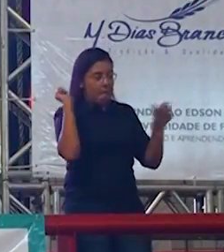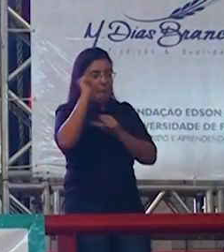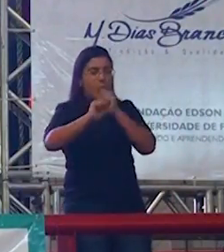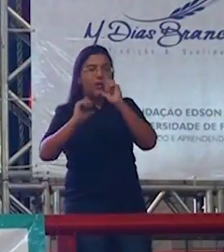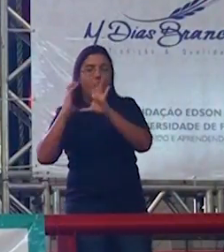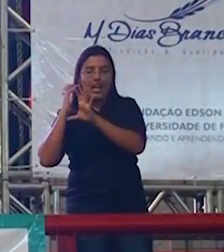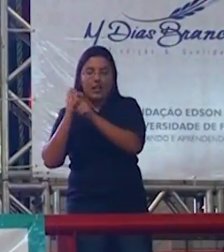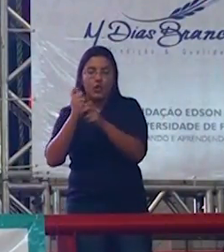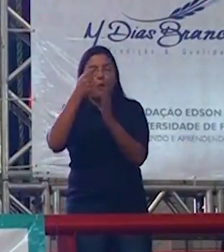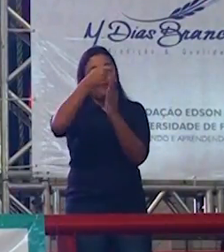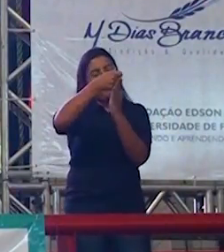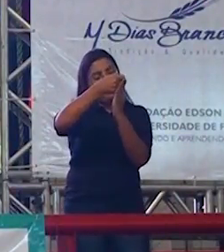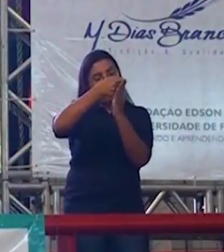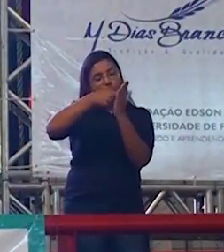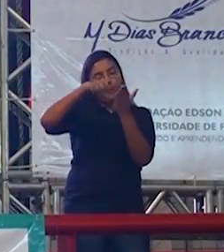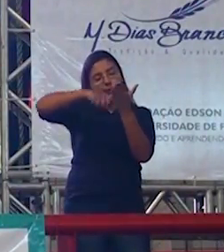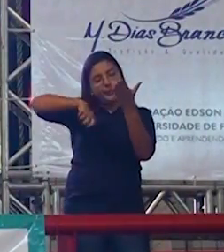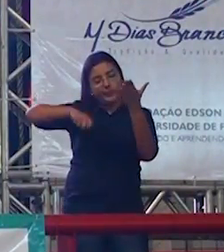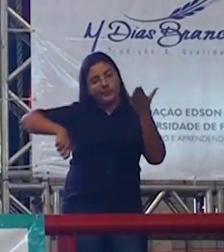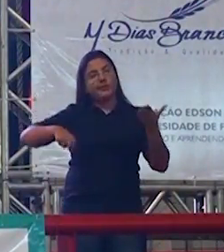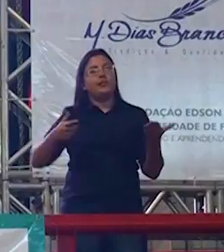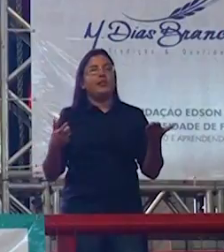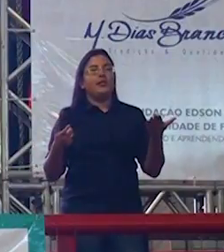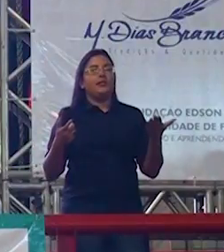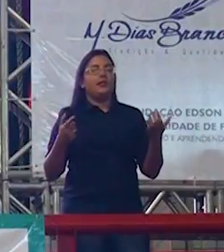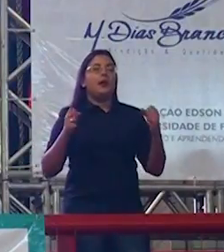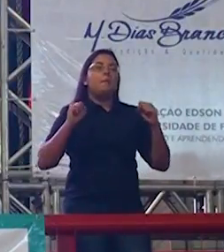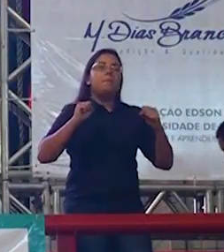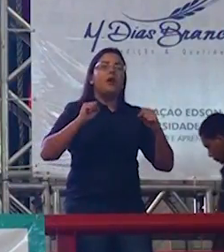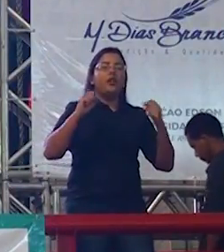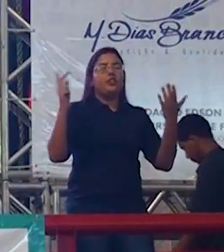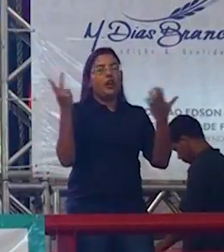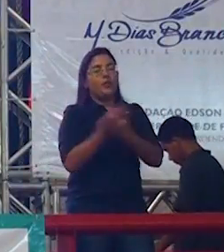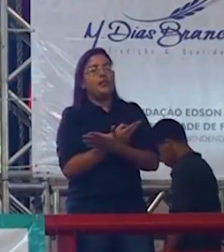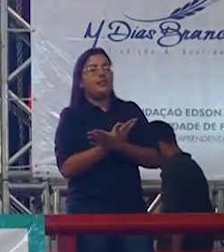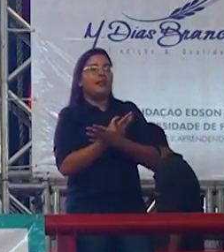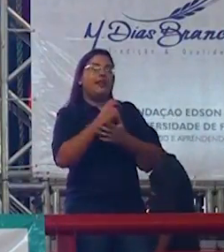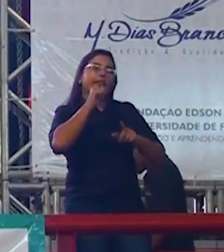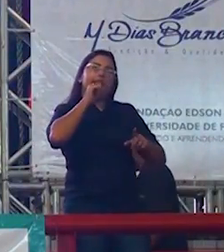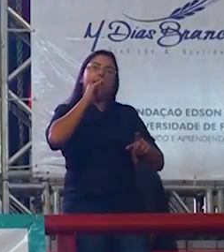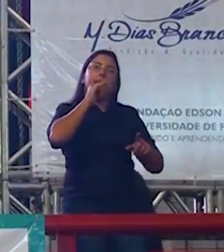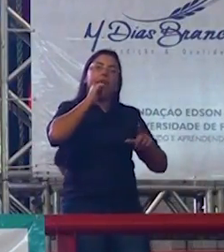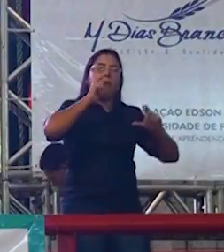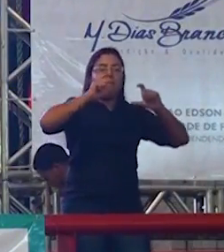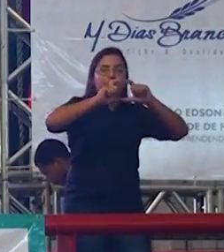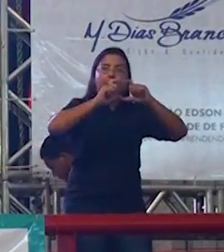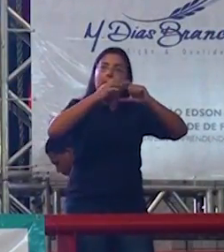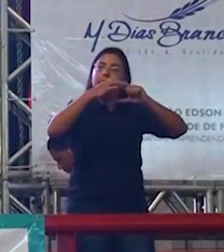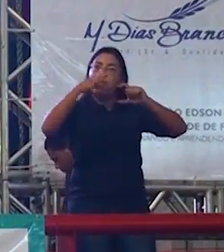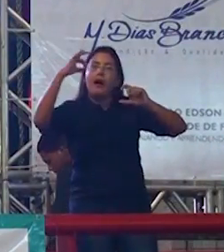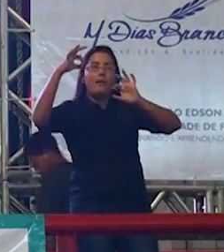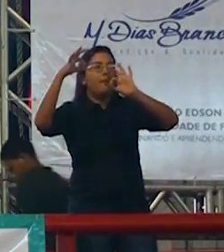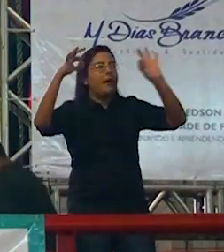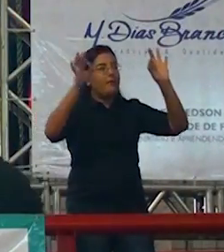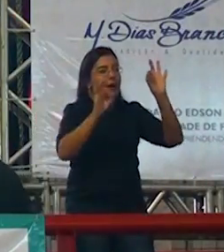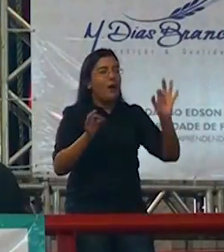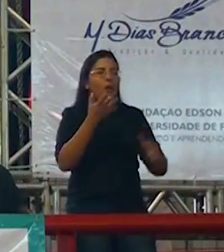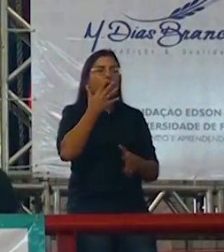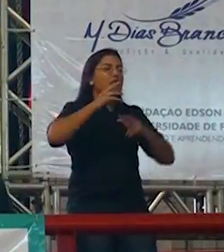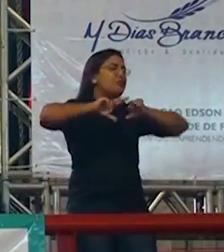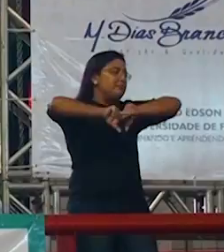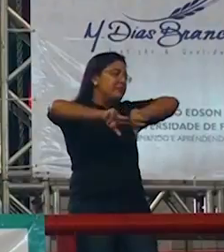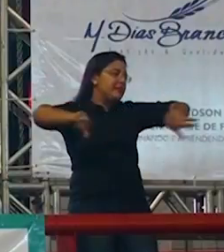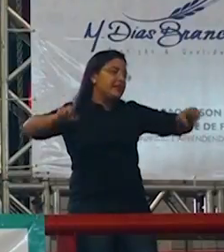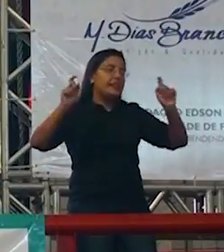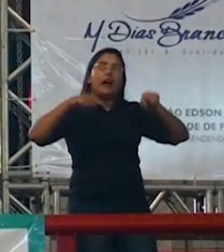importante. Tem gente que faz resumo, faz mapa mental, mapa conceitual, faça um resumo bem colorido.